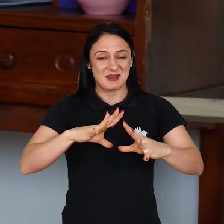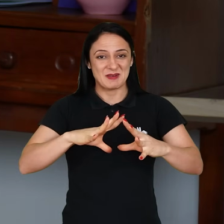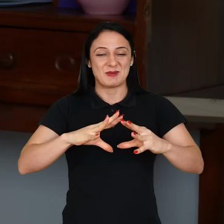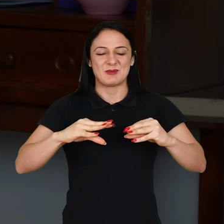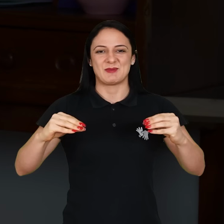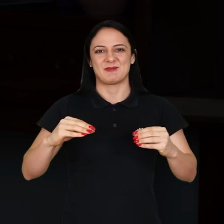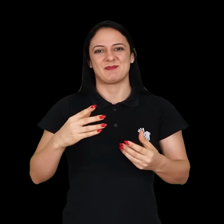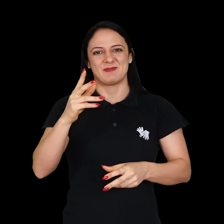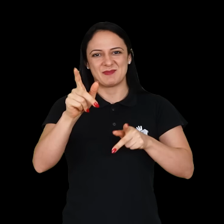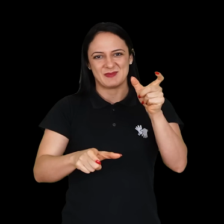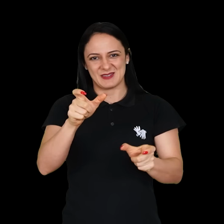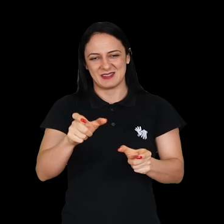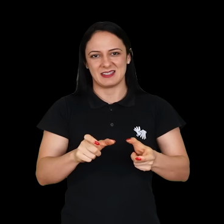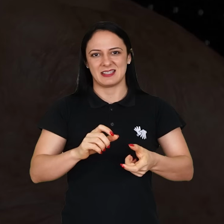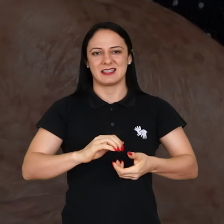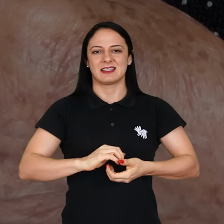gente.